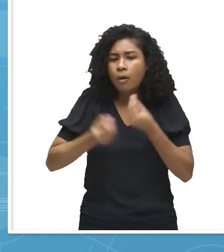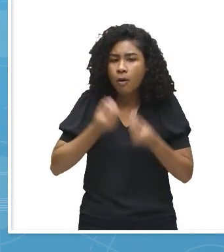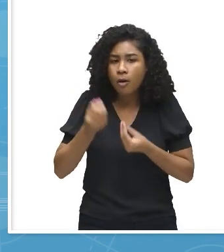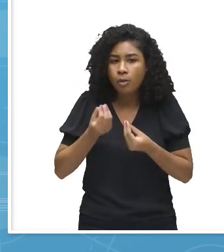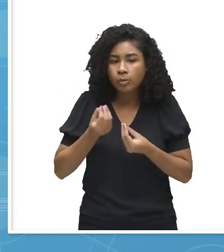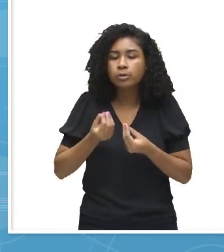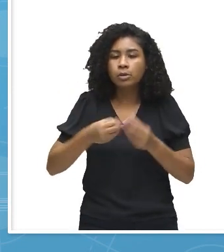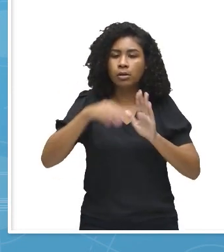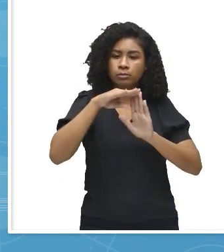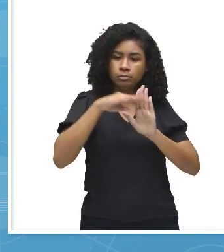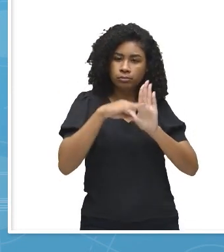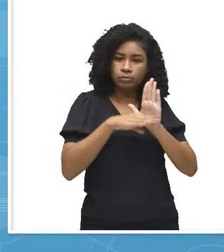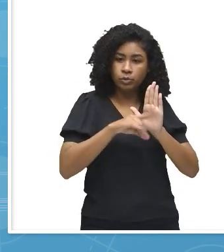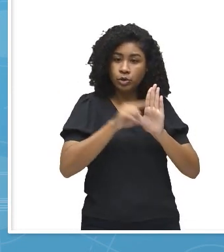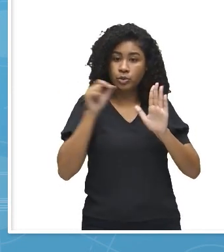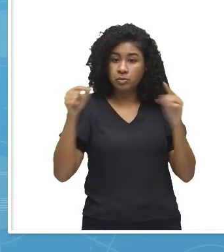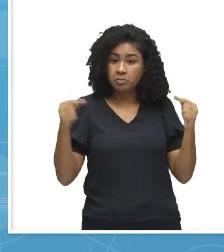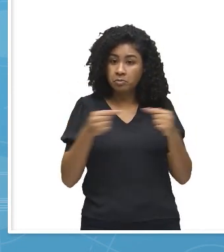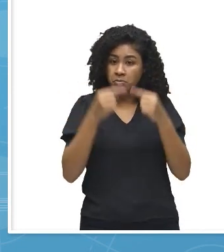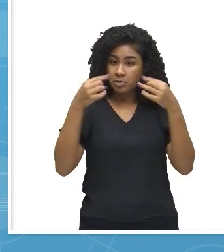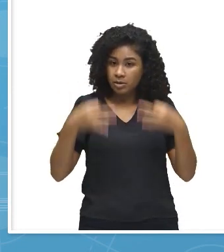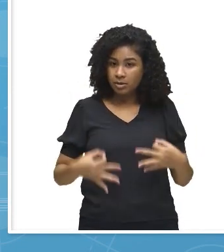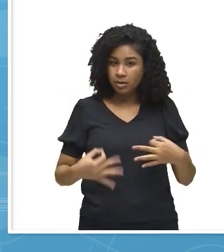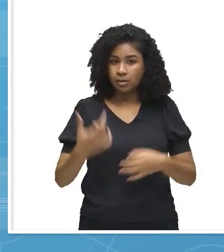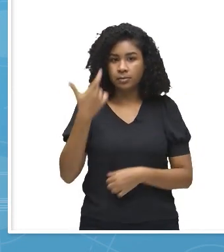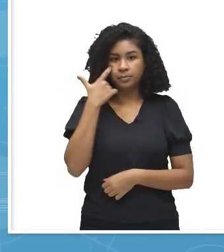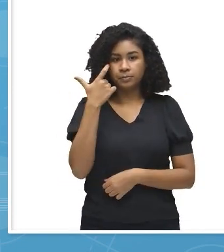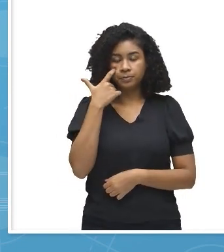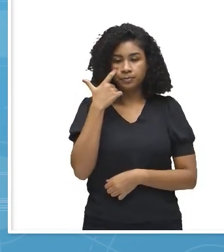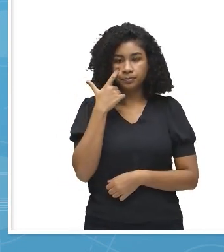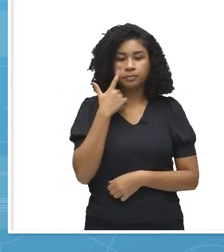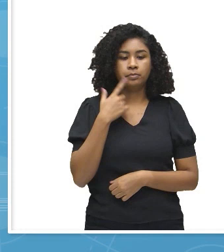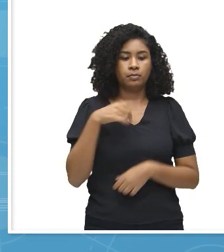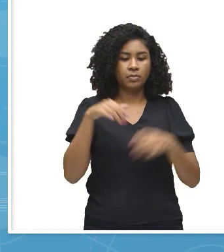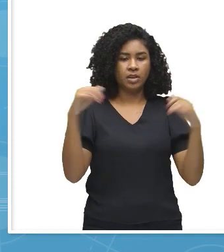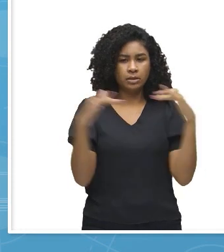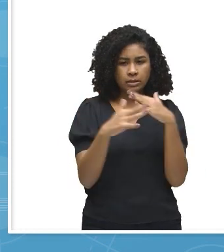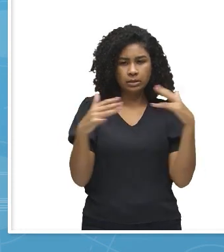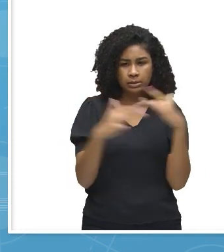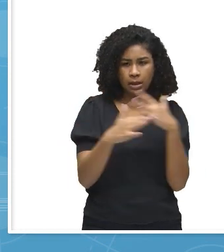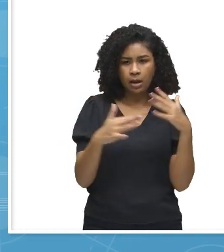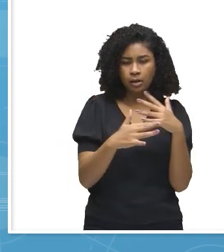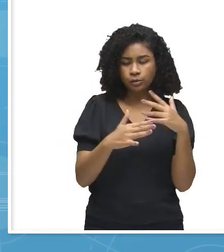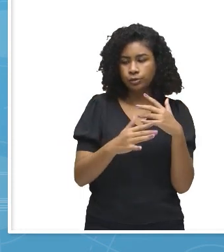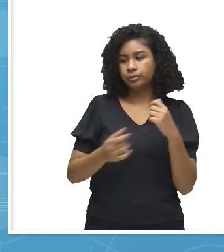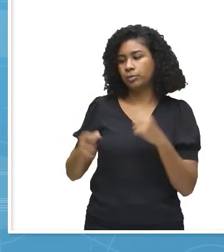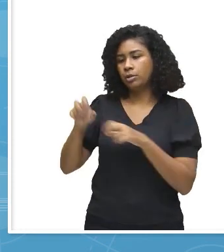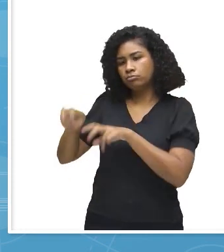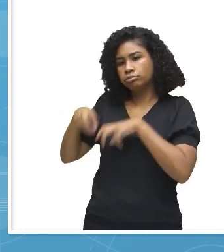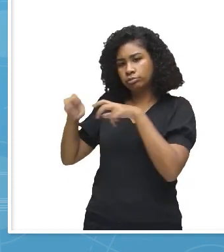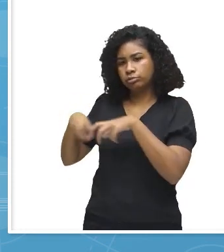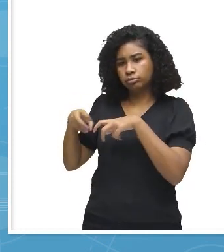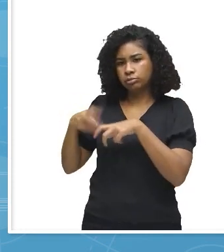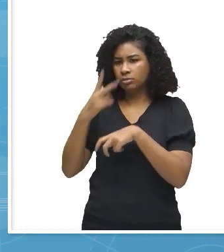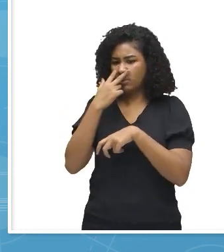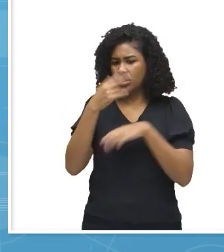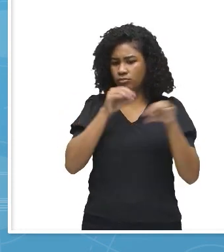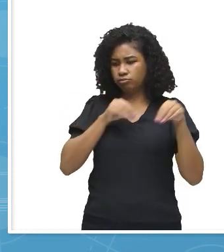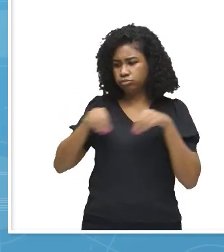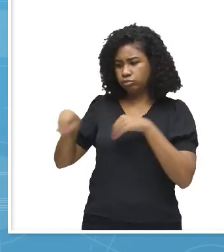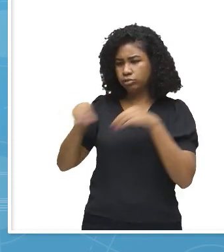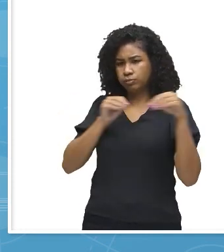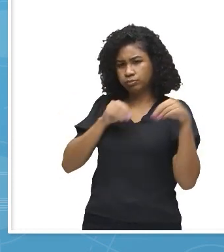sobre isso. Letra A, a ruralização das sociedades, então quer dizer que as sociedades estão aí cada vez